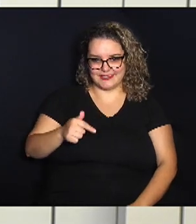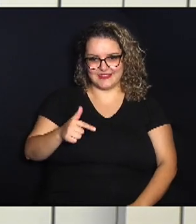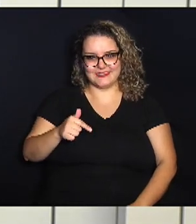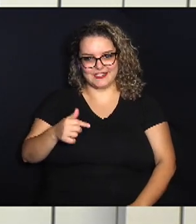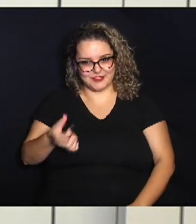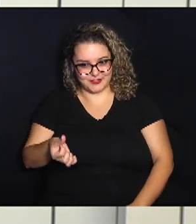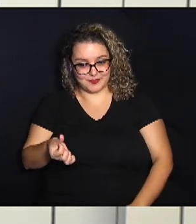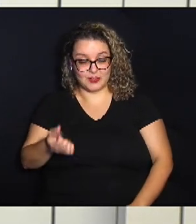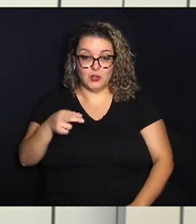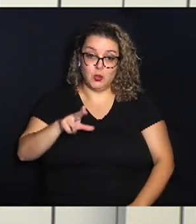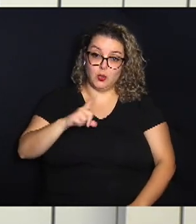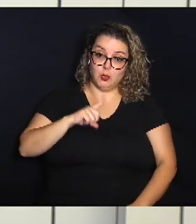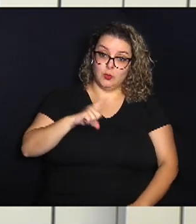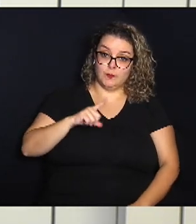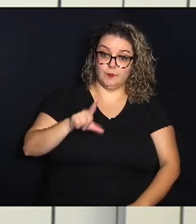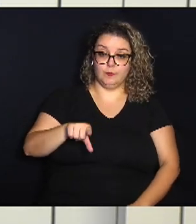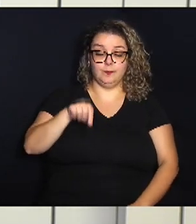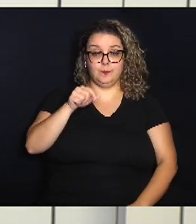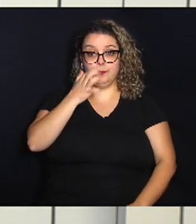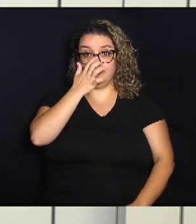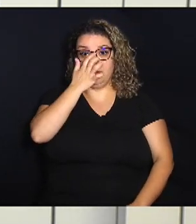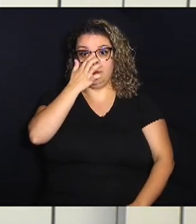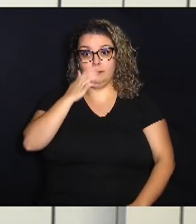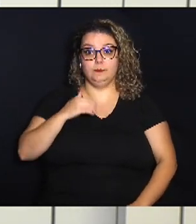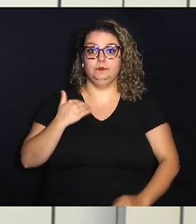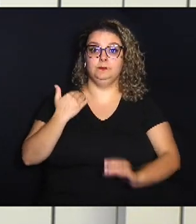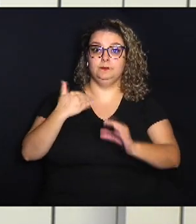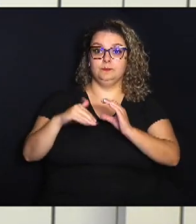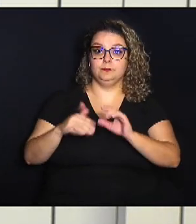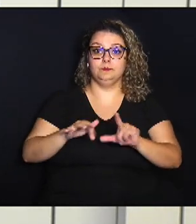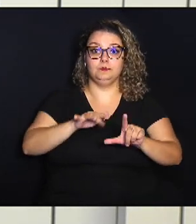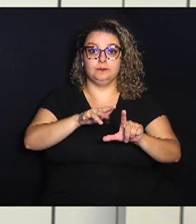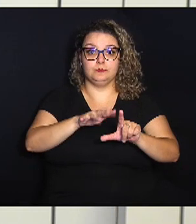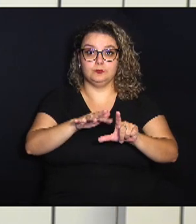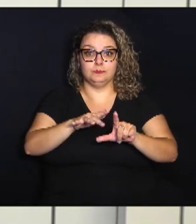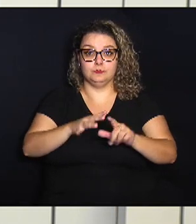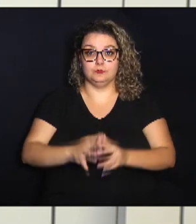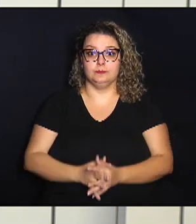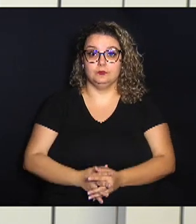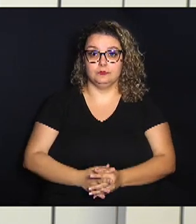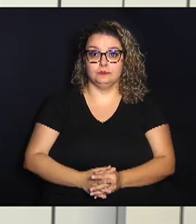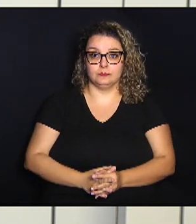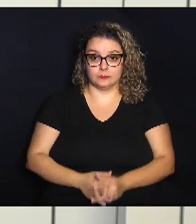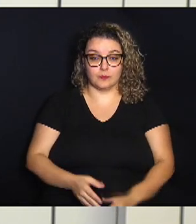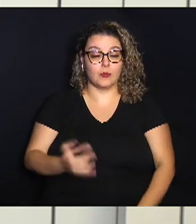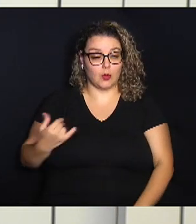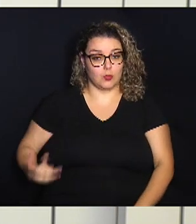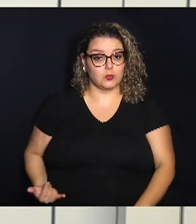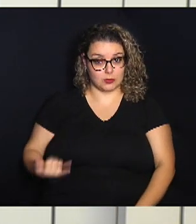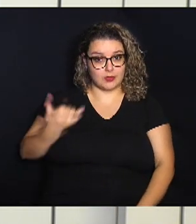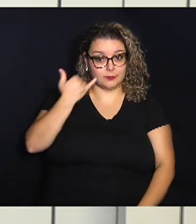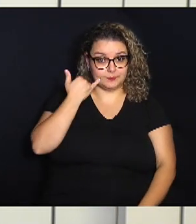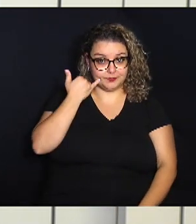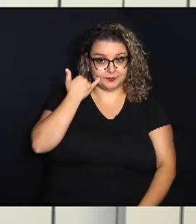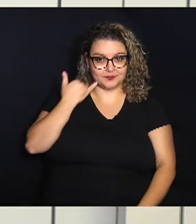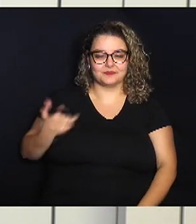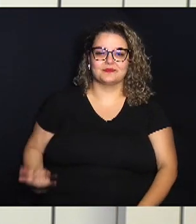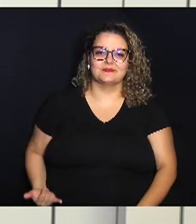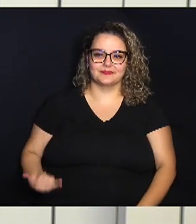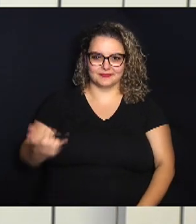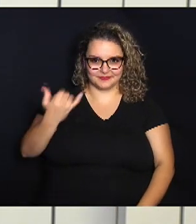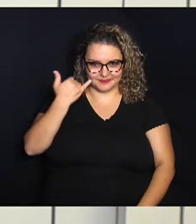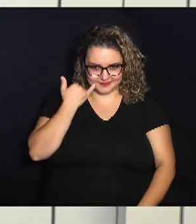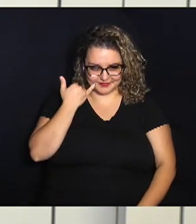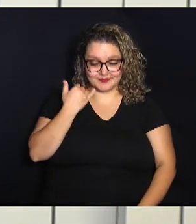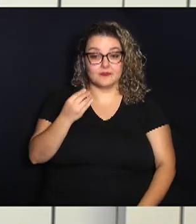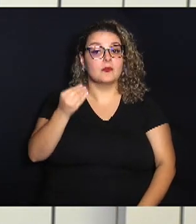97829-3776. Ou você tem a opção de enviar uma mensagem pelo nosso QR Code. Está com o seu celular aí perto? Pega o celular agora para você